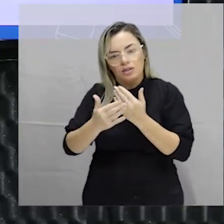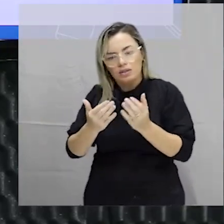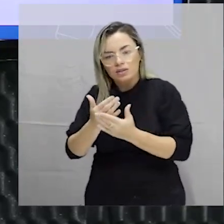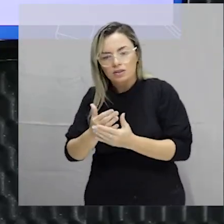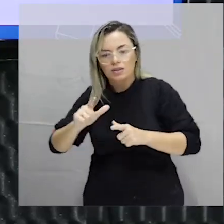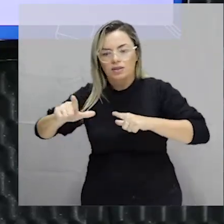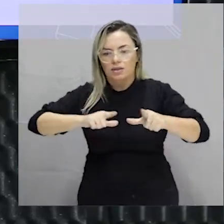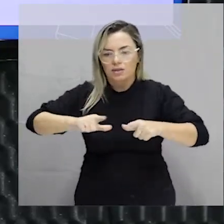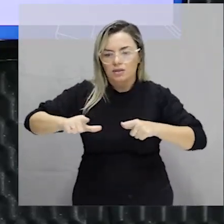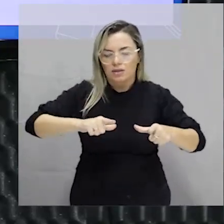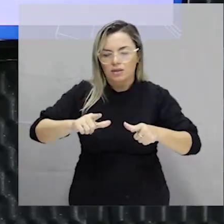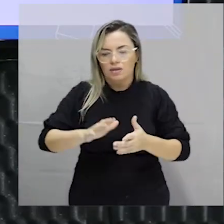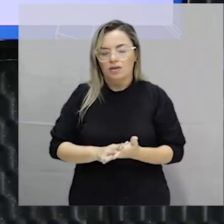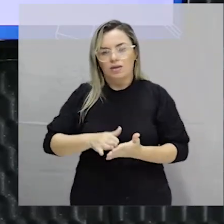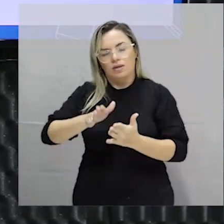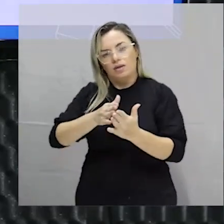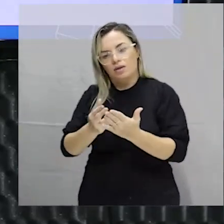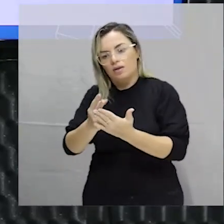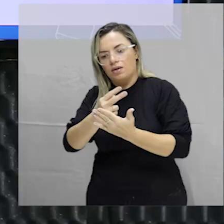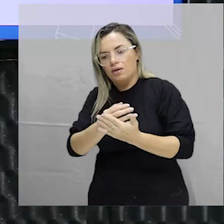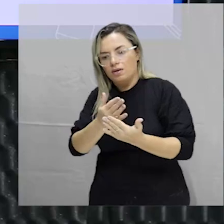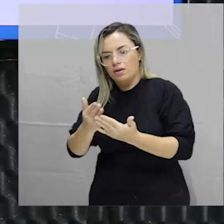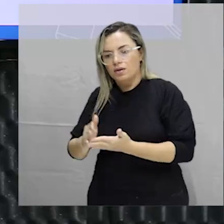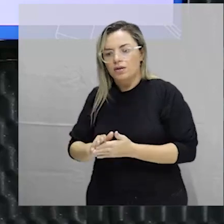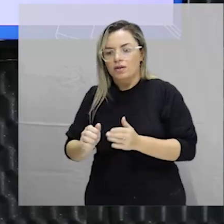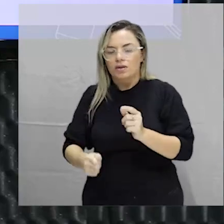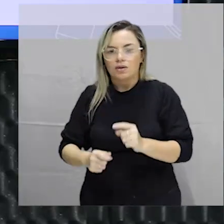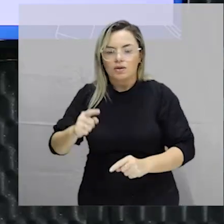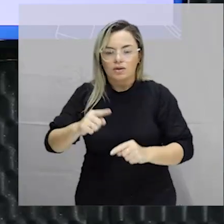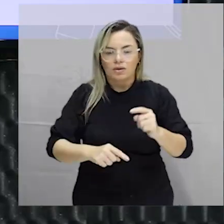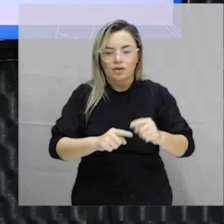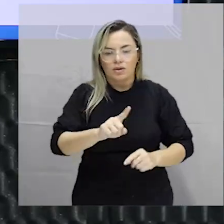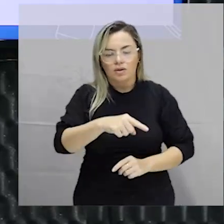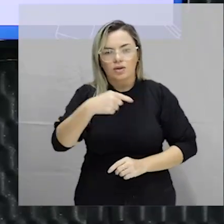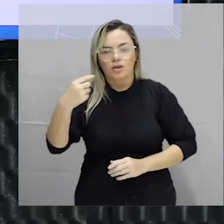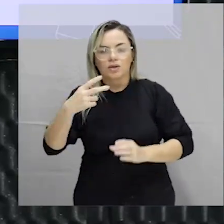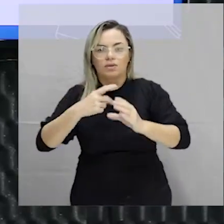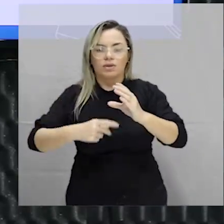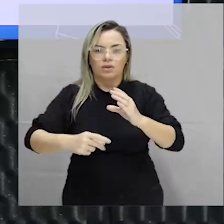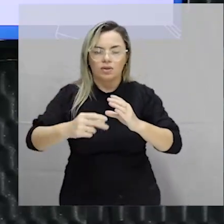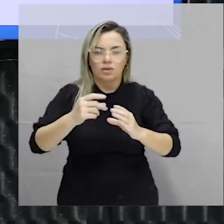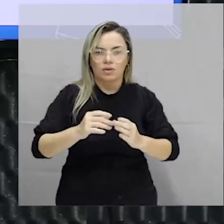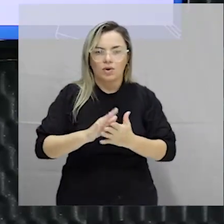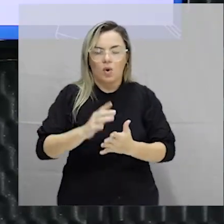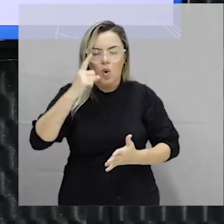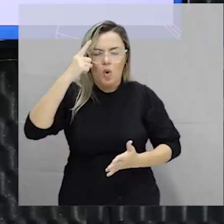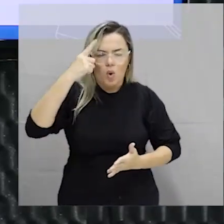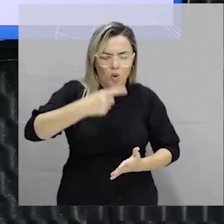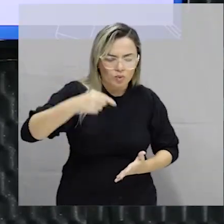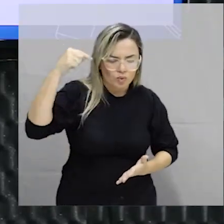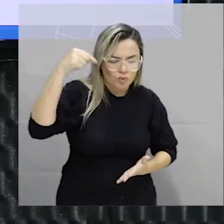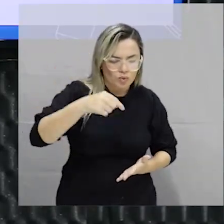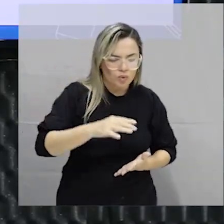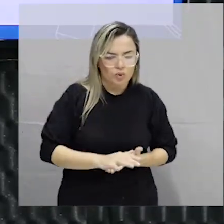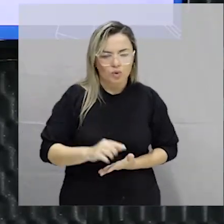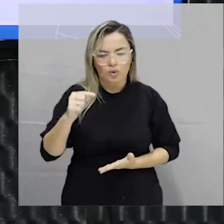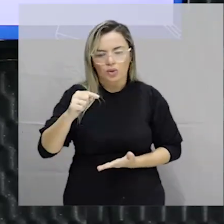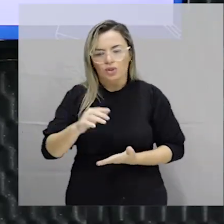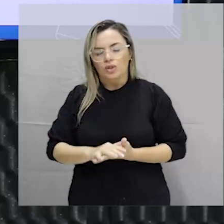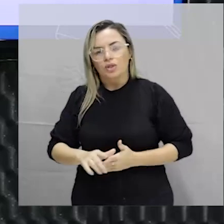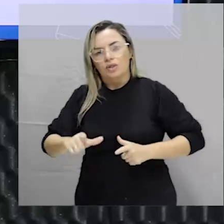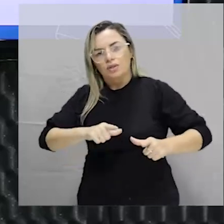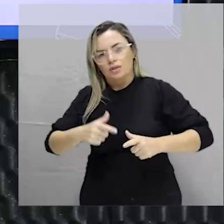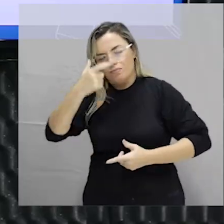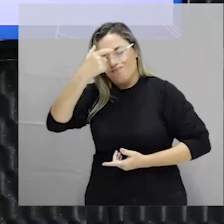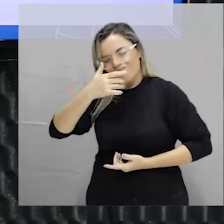produção capitalista, sobretudo industrial, beneficia o dono dos meios de produção e tira dos trabalhadores a capacidade